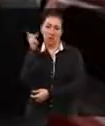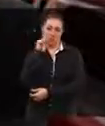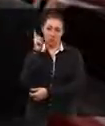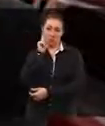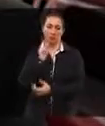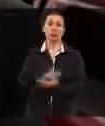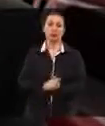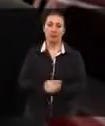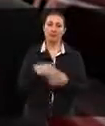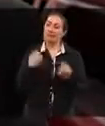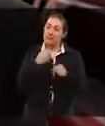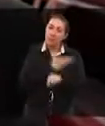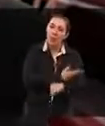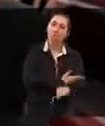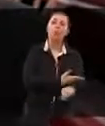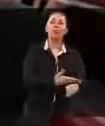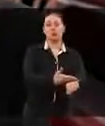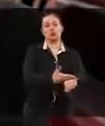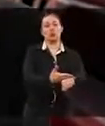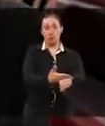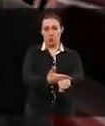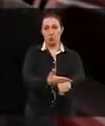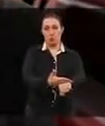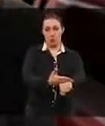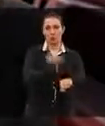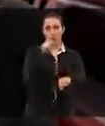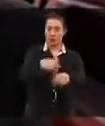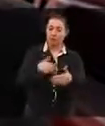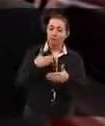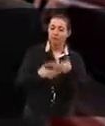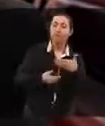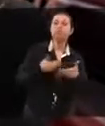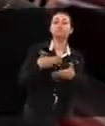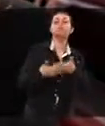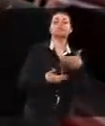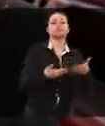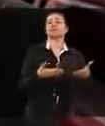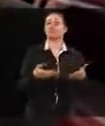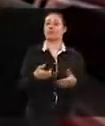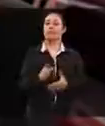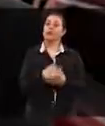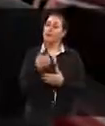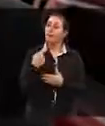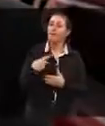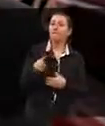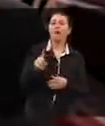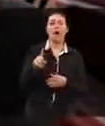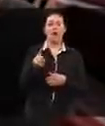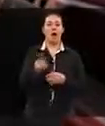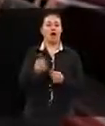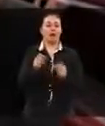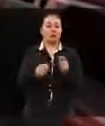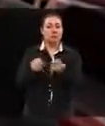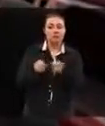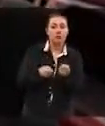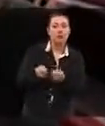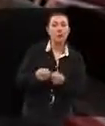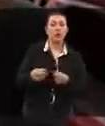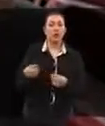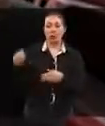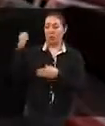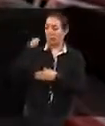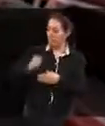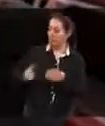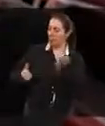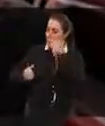precisamos formar, sim, o hábito de beber água, tá? Então, isso é uma coisa gradativa, vai aumentando gradativamente essa quantidade, vai se policiando, vai